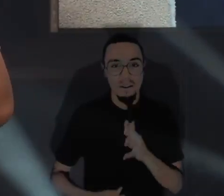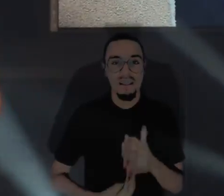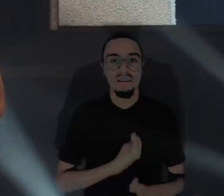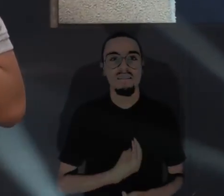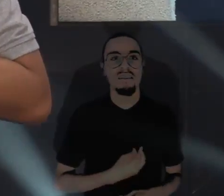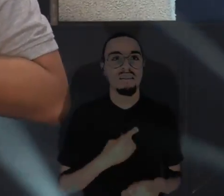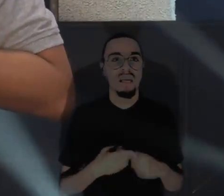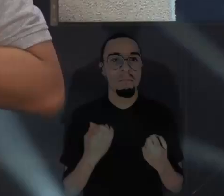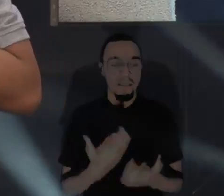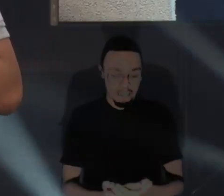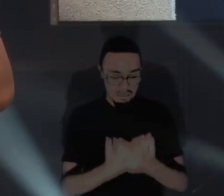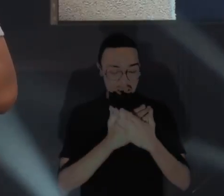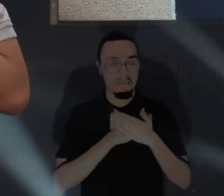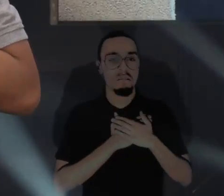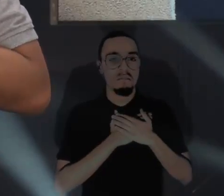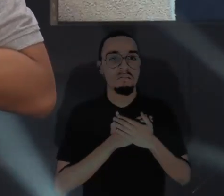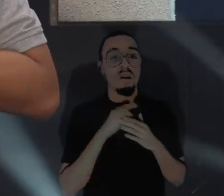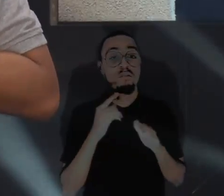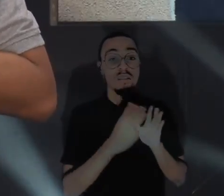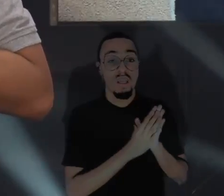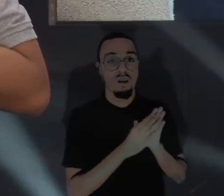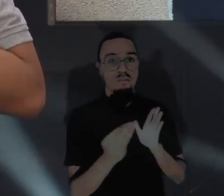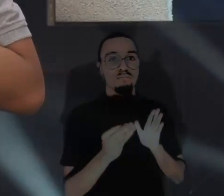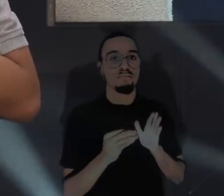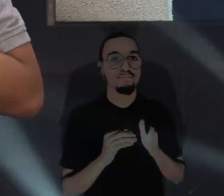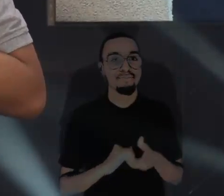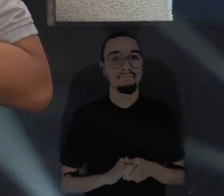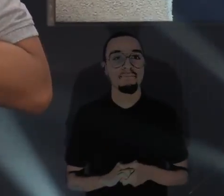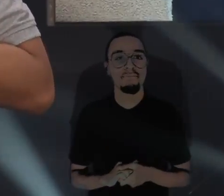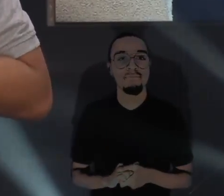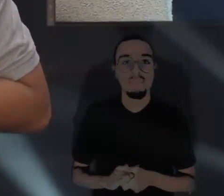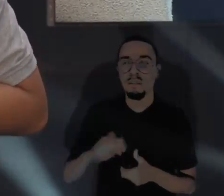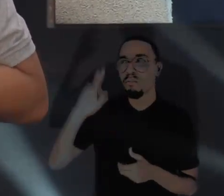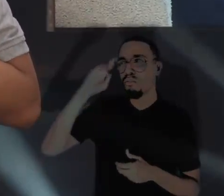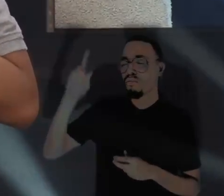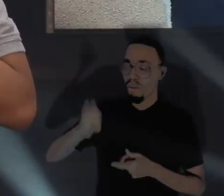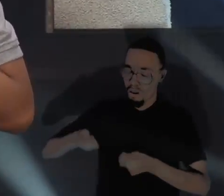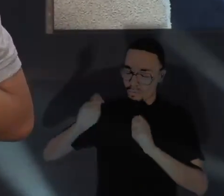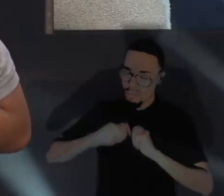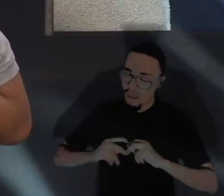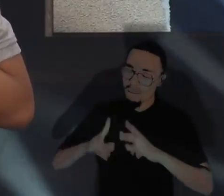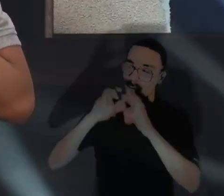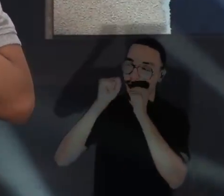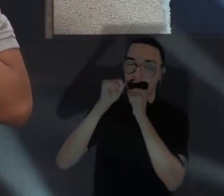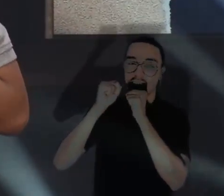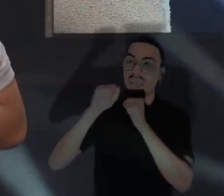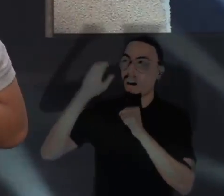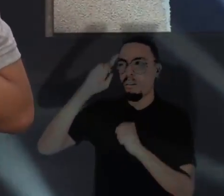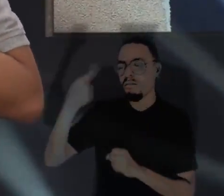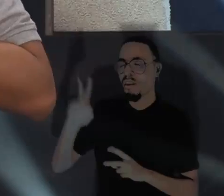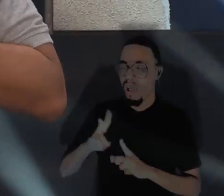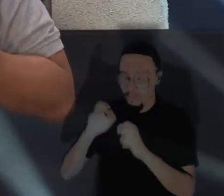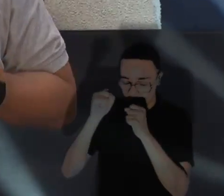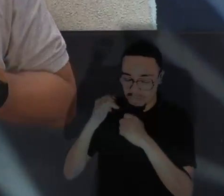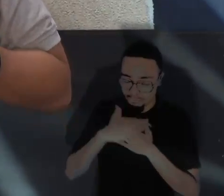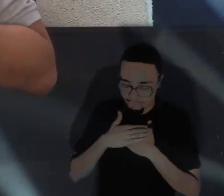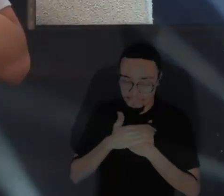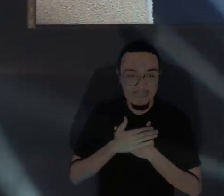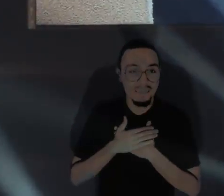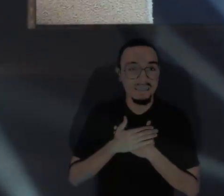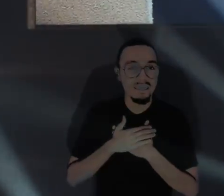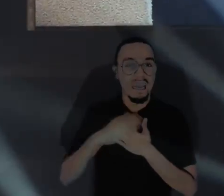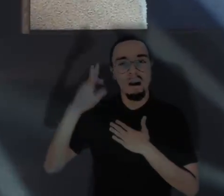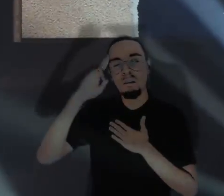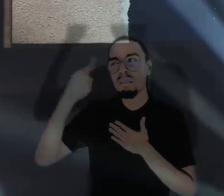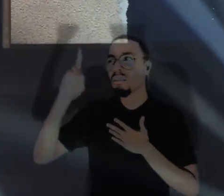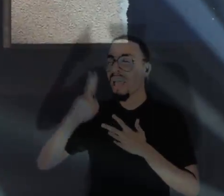mãos do coração, você vai dizer essa palavra até o seu coração pegar fogo. O Senhor é a minha força. Vai dizendo. O Senhor é a minha força. Vai dizendo até seu coração pegar